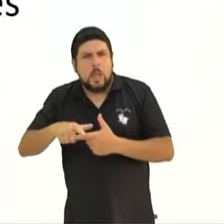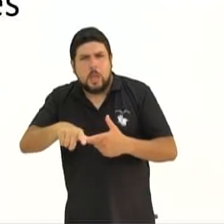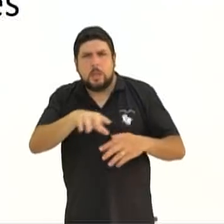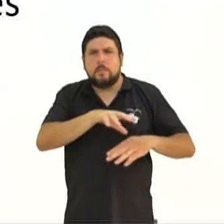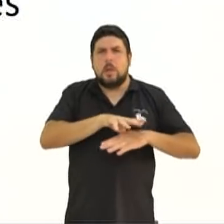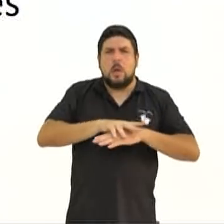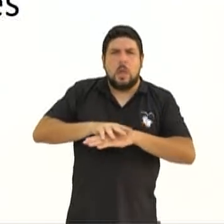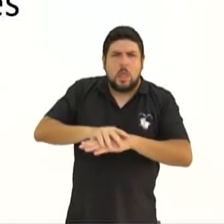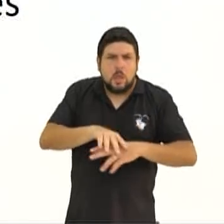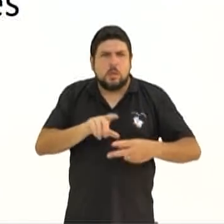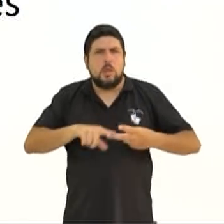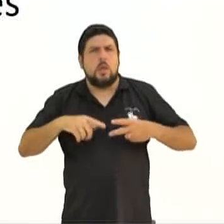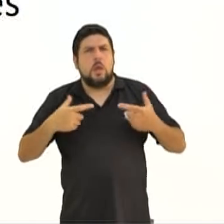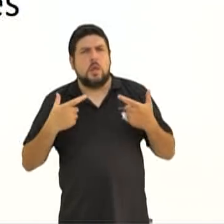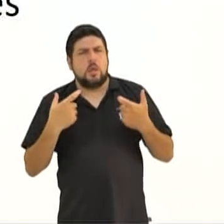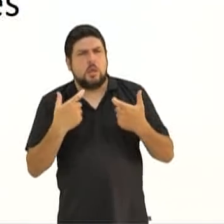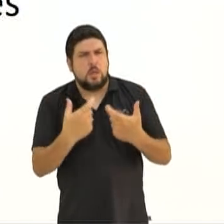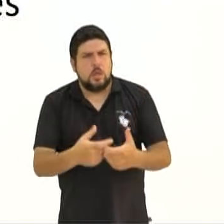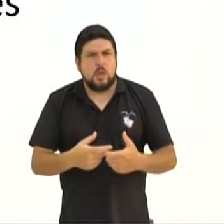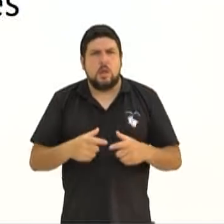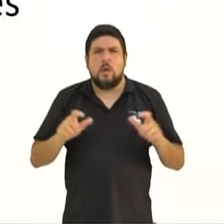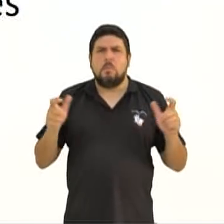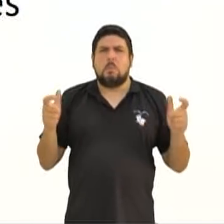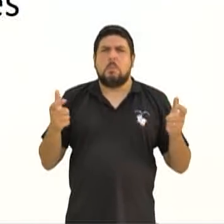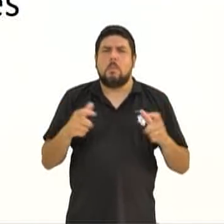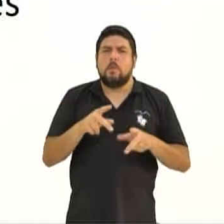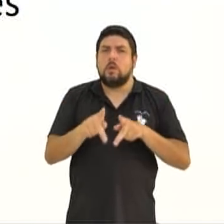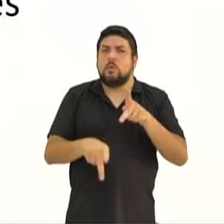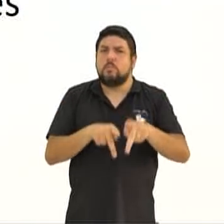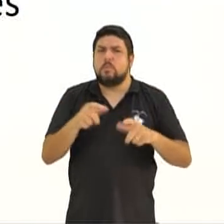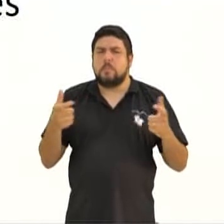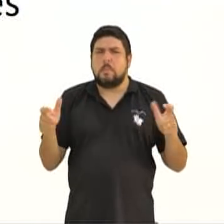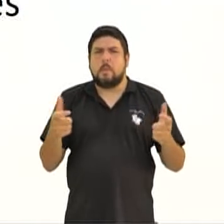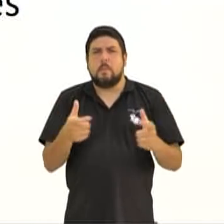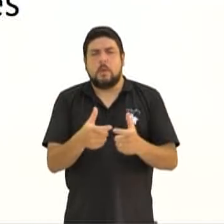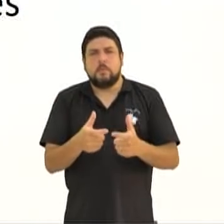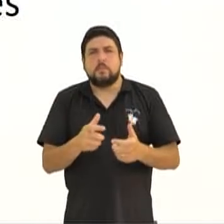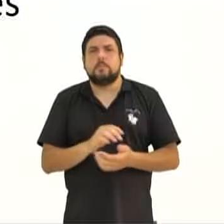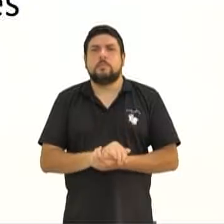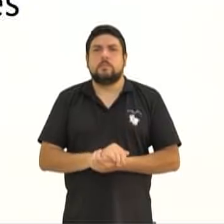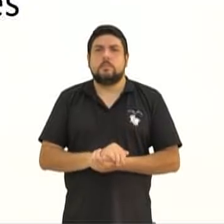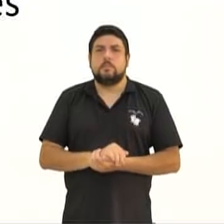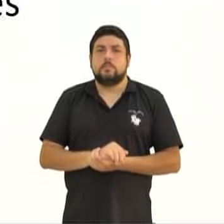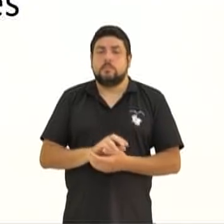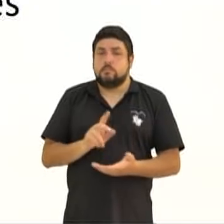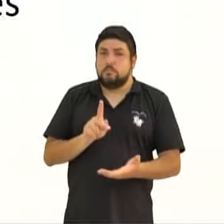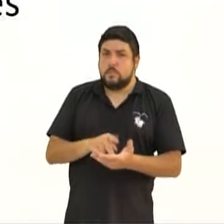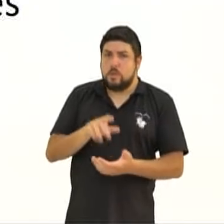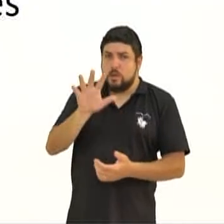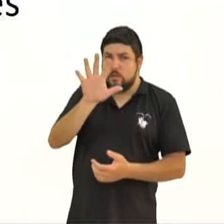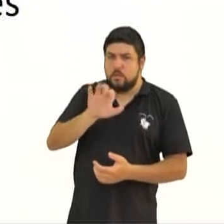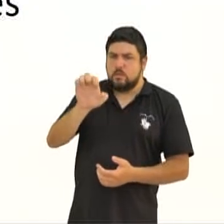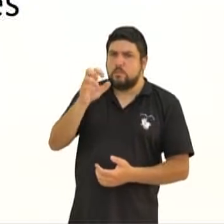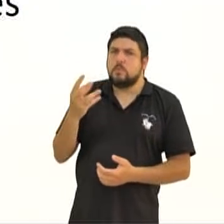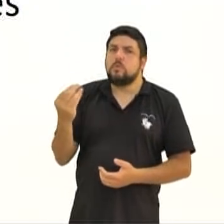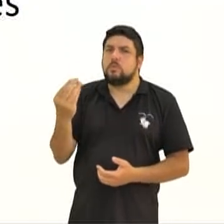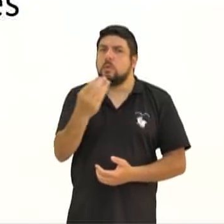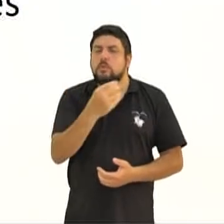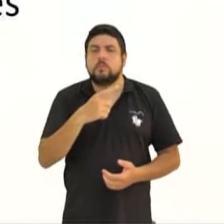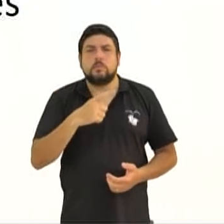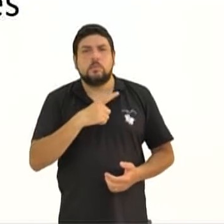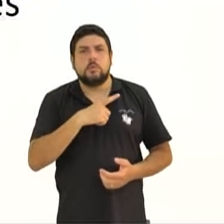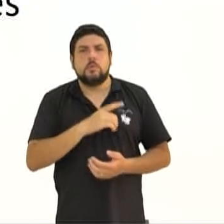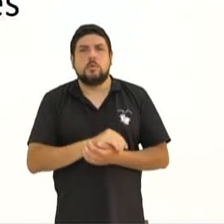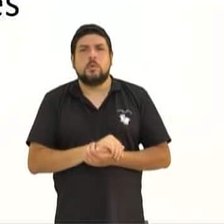doença, guerra e diminuição da população. Essas condições eram muito constantes na Europa. E, além disso, você vai ter